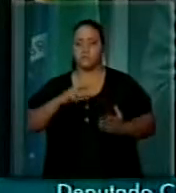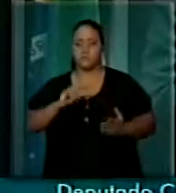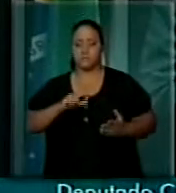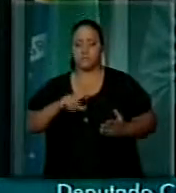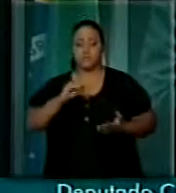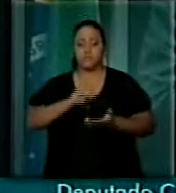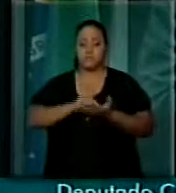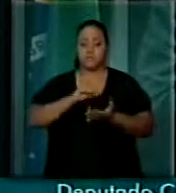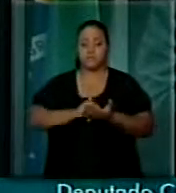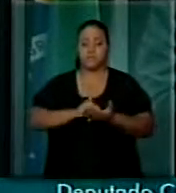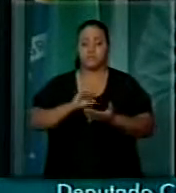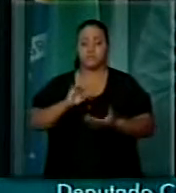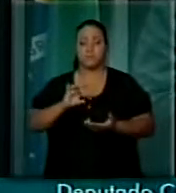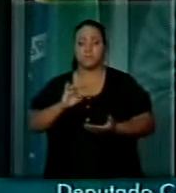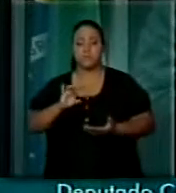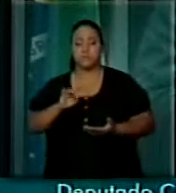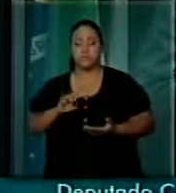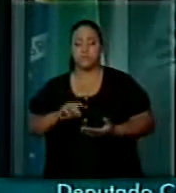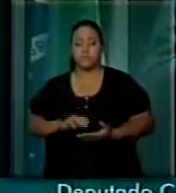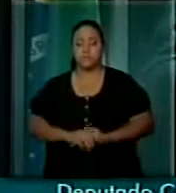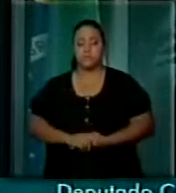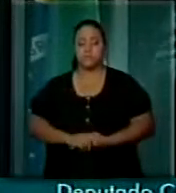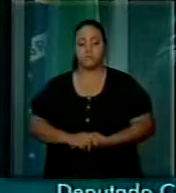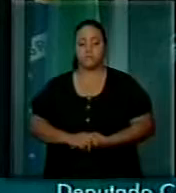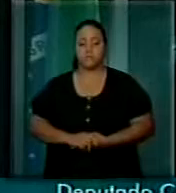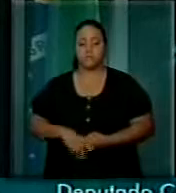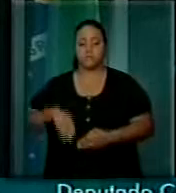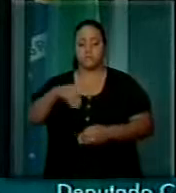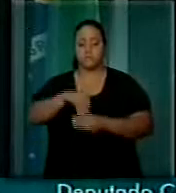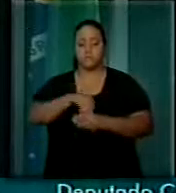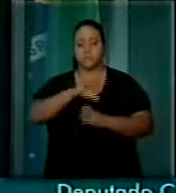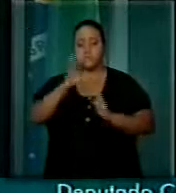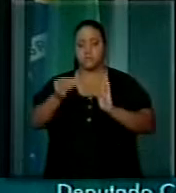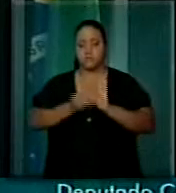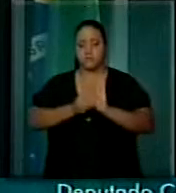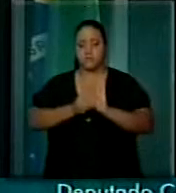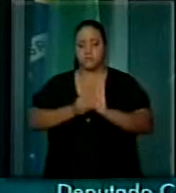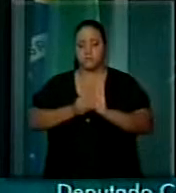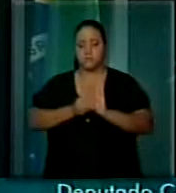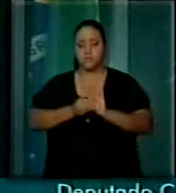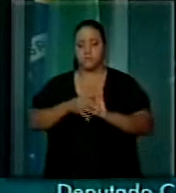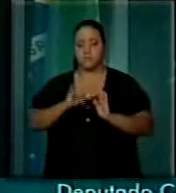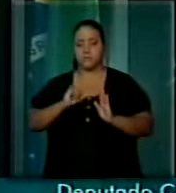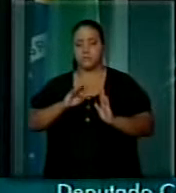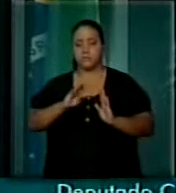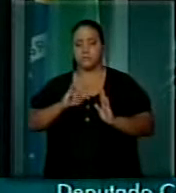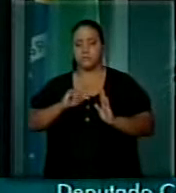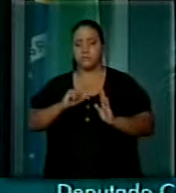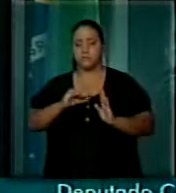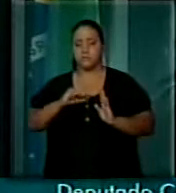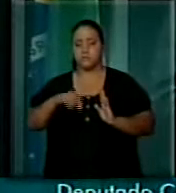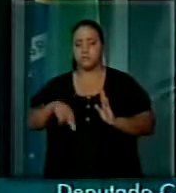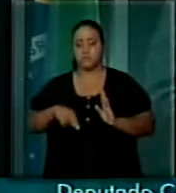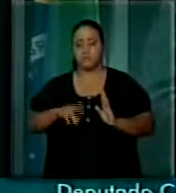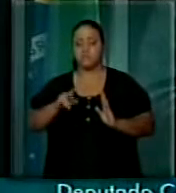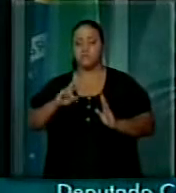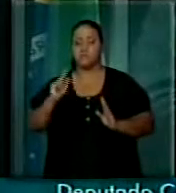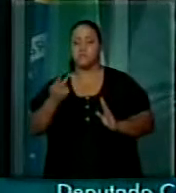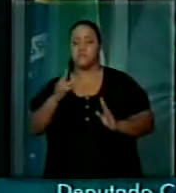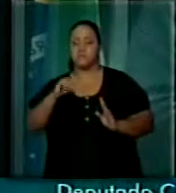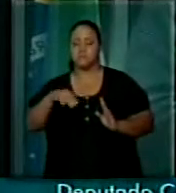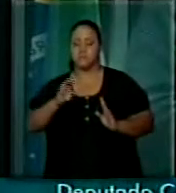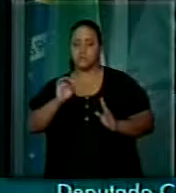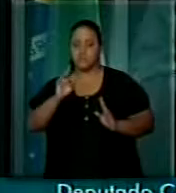Está faltando apenas a votação da emenda Ímbice Humberto Souto, como ela está sendo